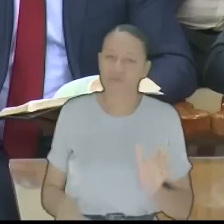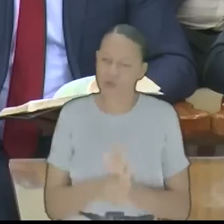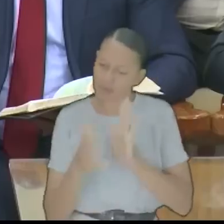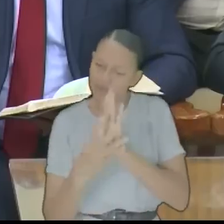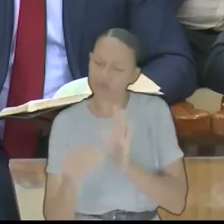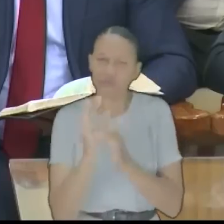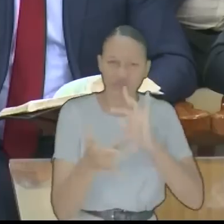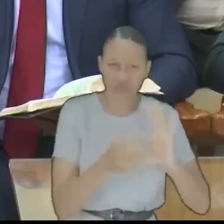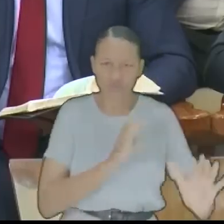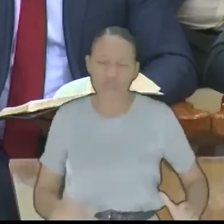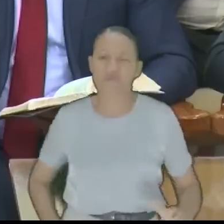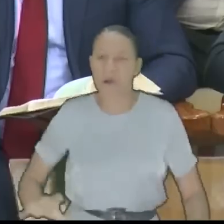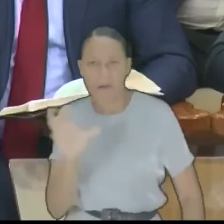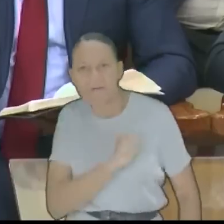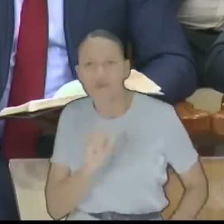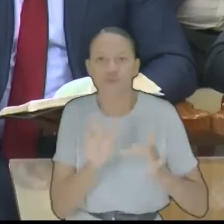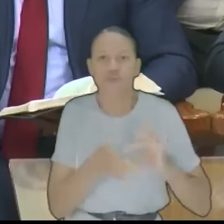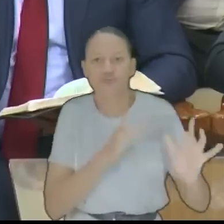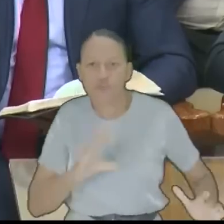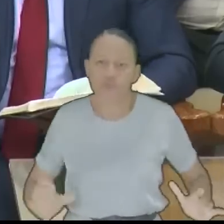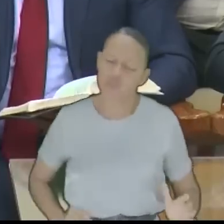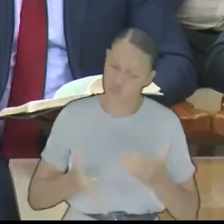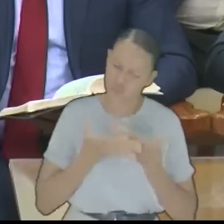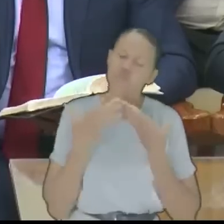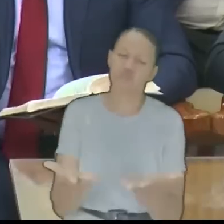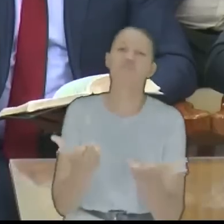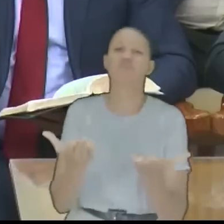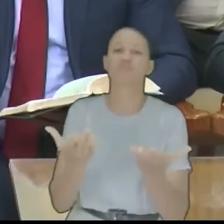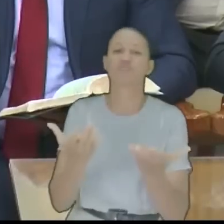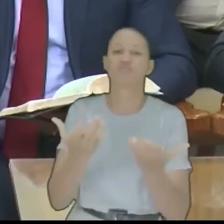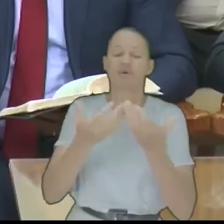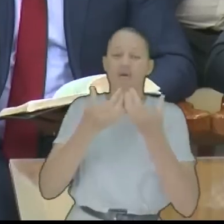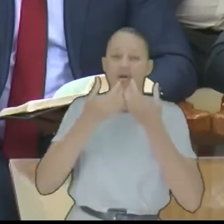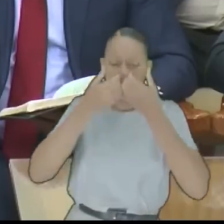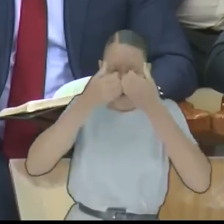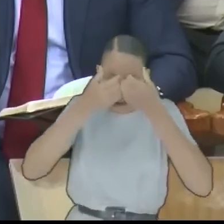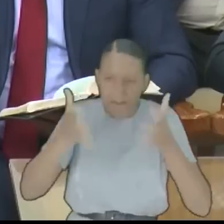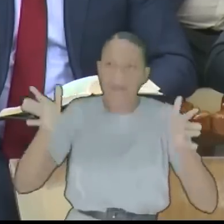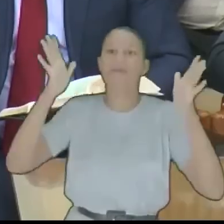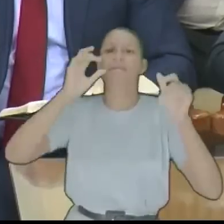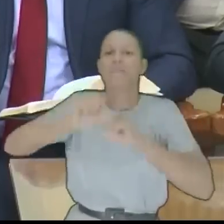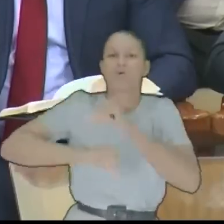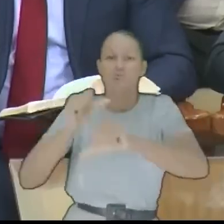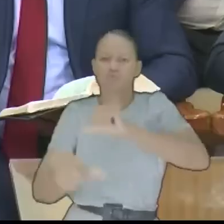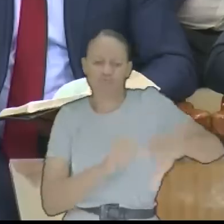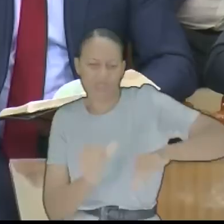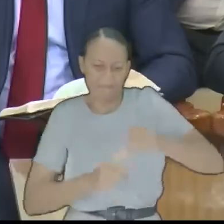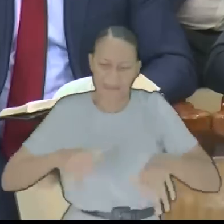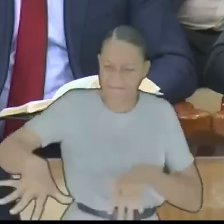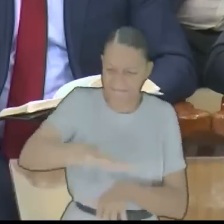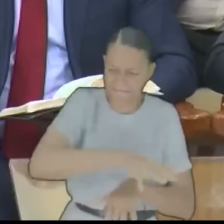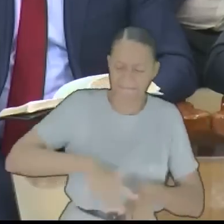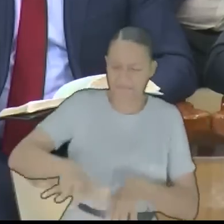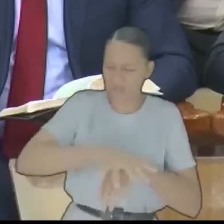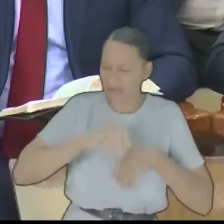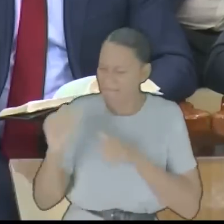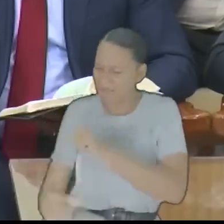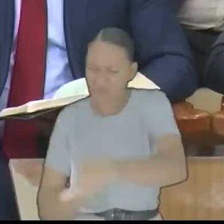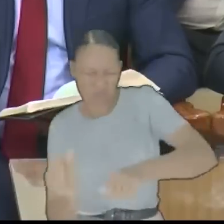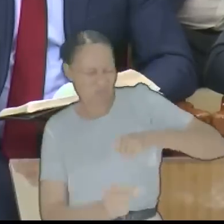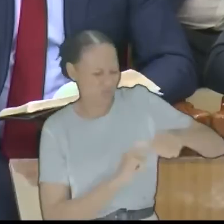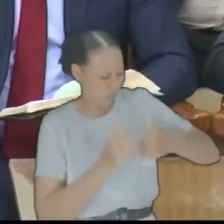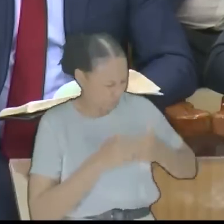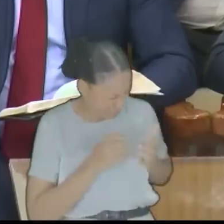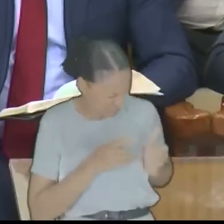de Cristo, foi o amor de Cristo que fez cair ribeiros de azeite, que fez cair ribeiros de mosto,